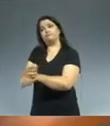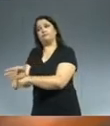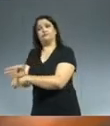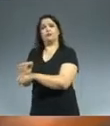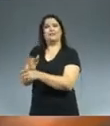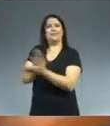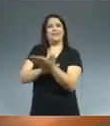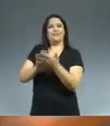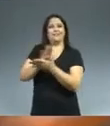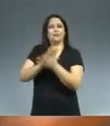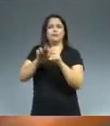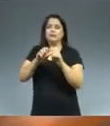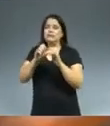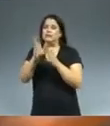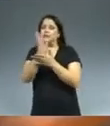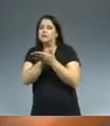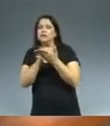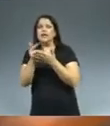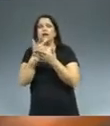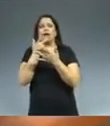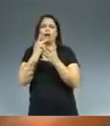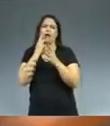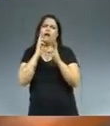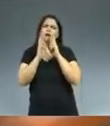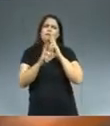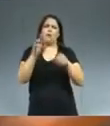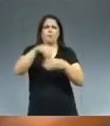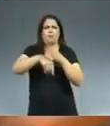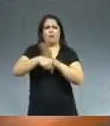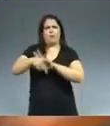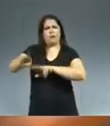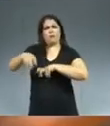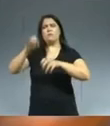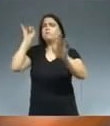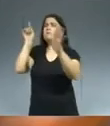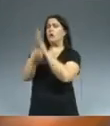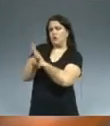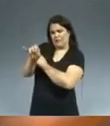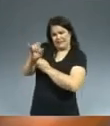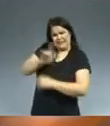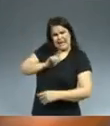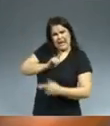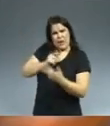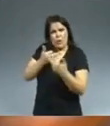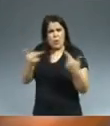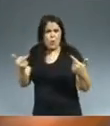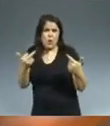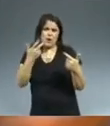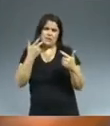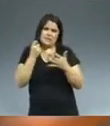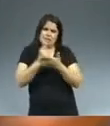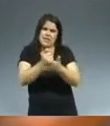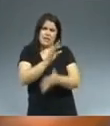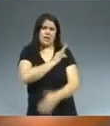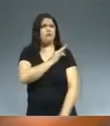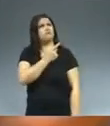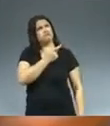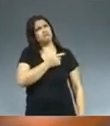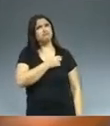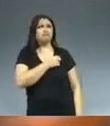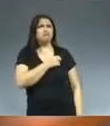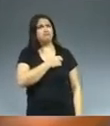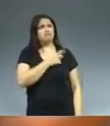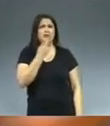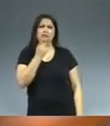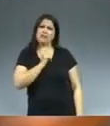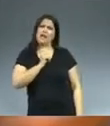divide isso essa mas na verdade é uma declaração do Agricultor ele é perguntado seguinte você tem algum tipo de assistência técnica Eles não têm